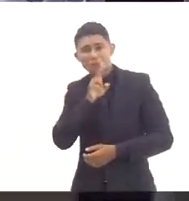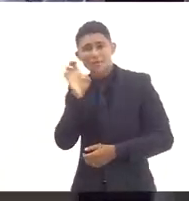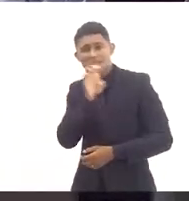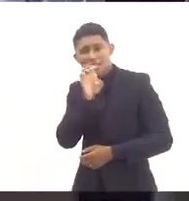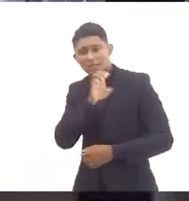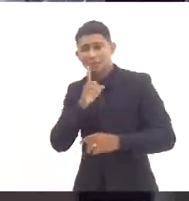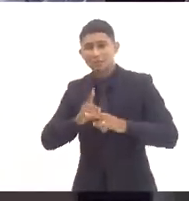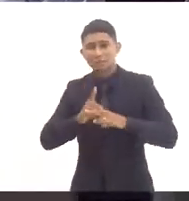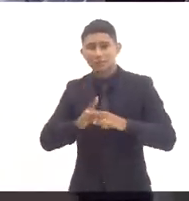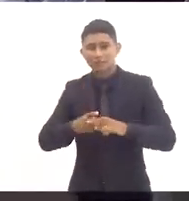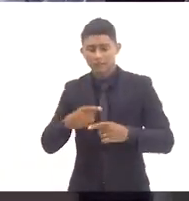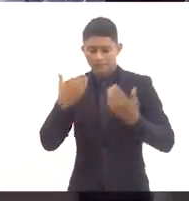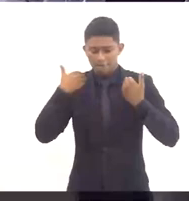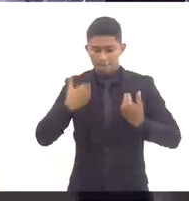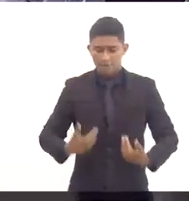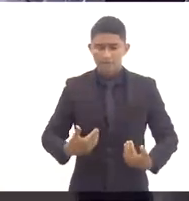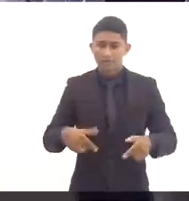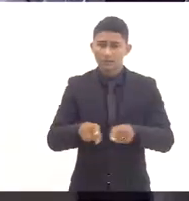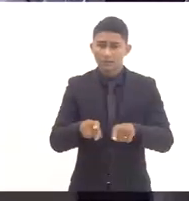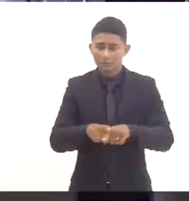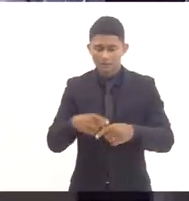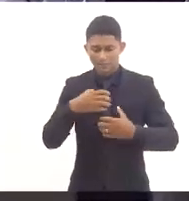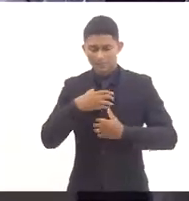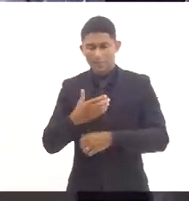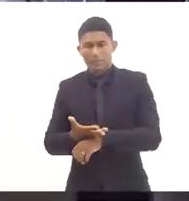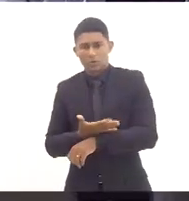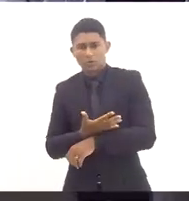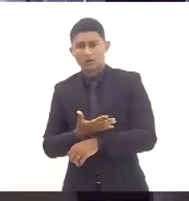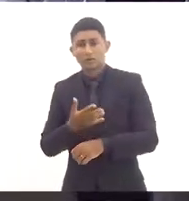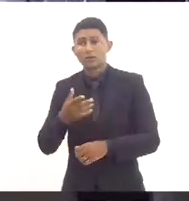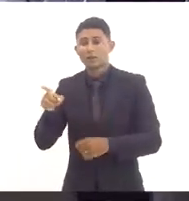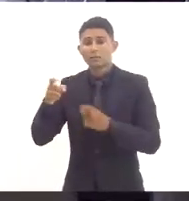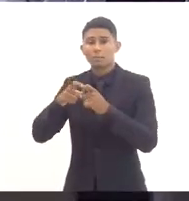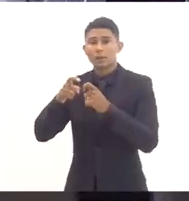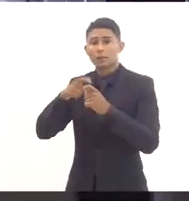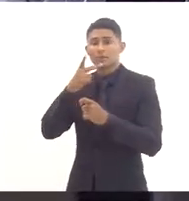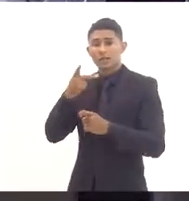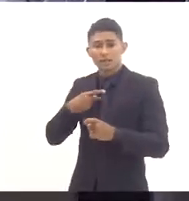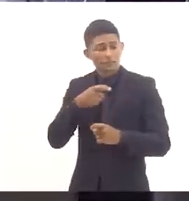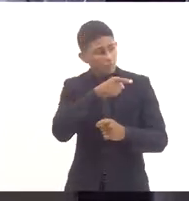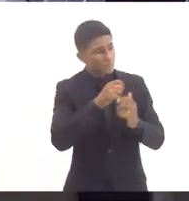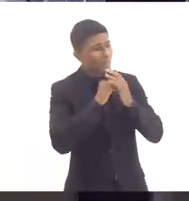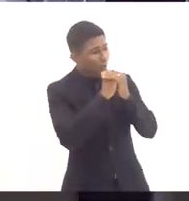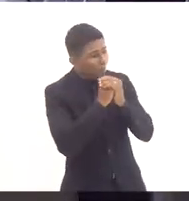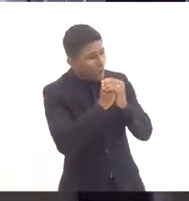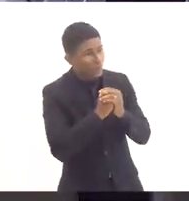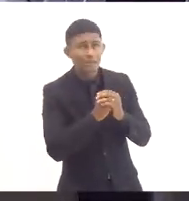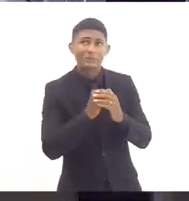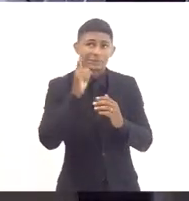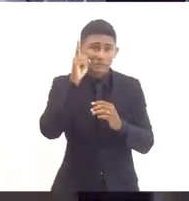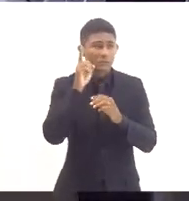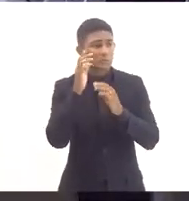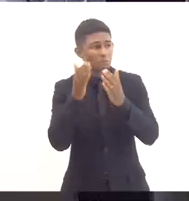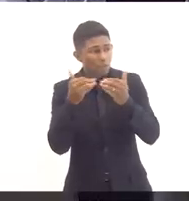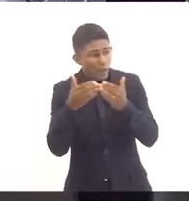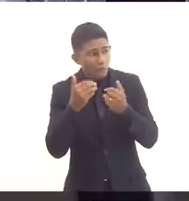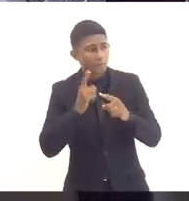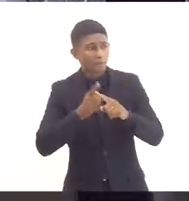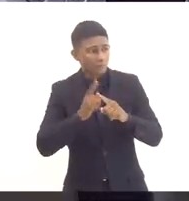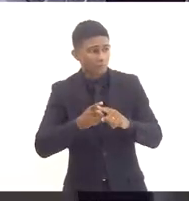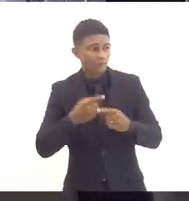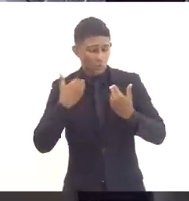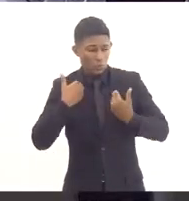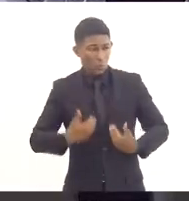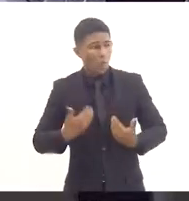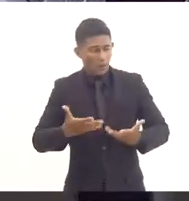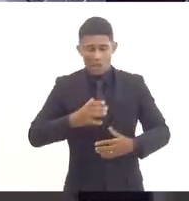emocional porque os médicos diziam para mim você reza porque seu corpo vai querer expulsar o outro e eles